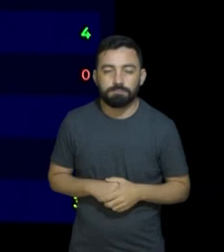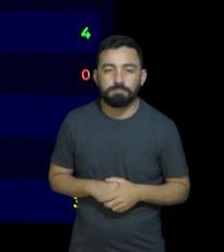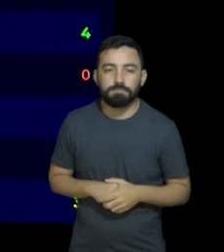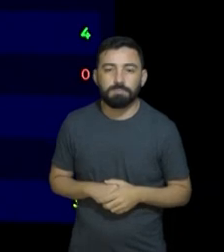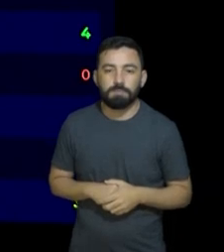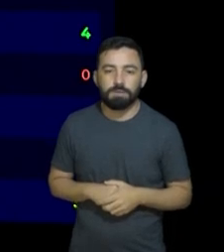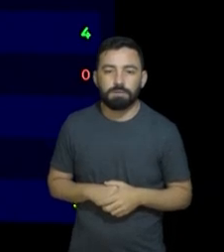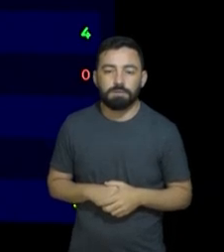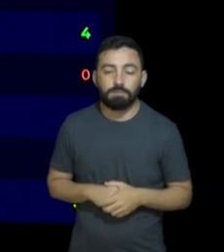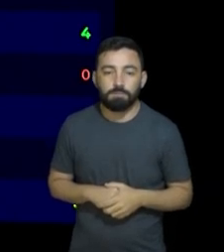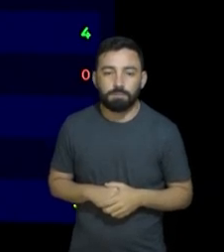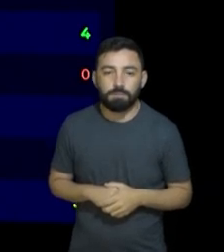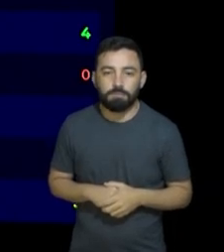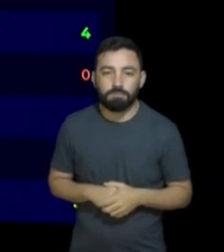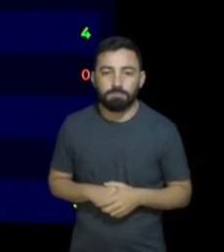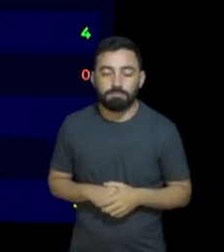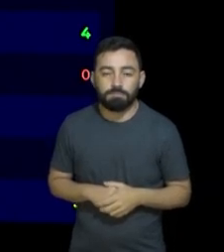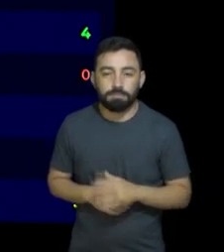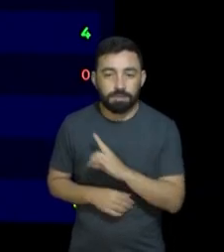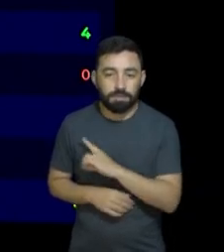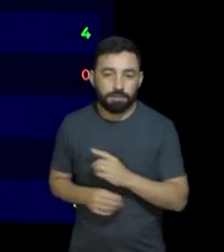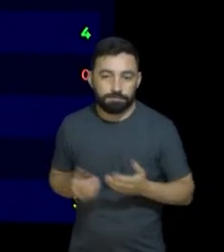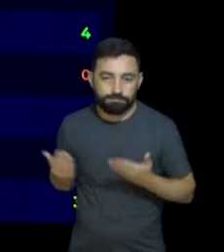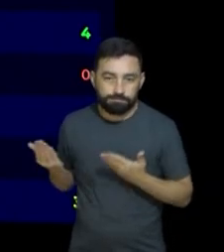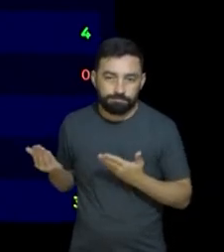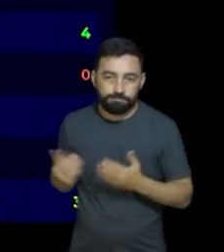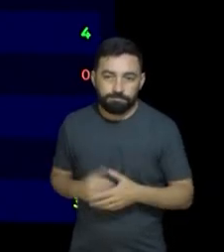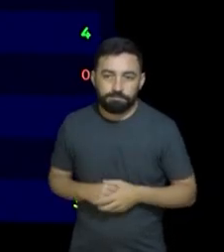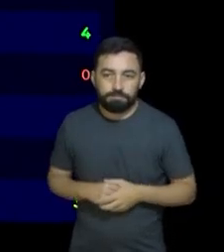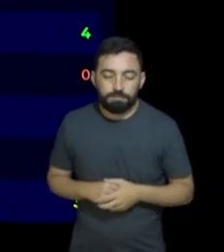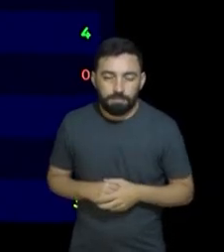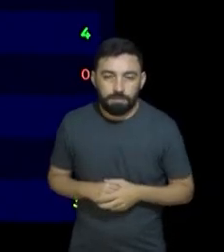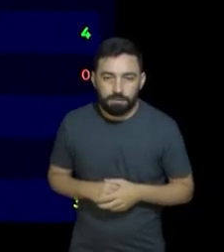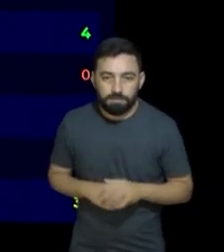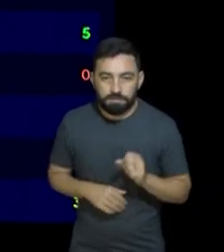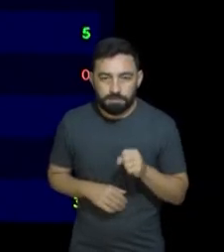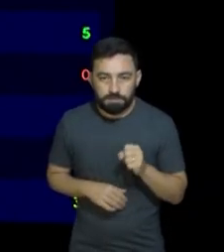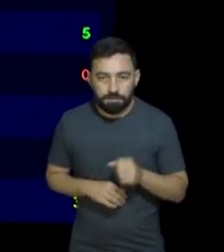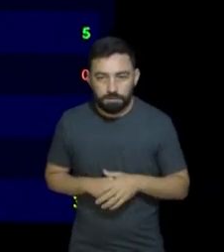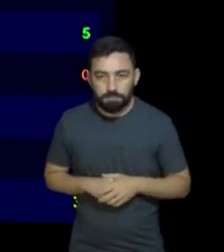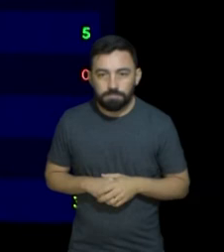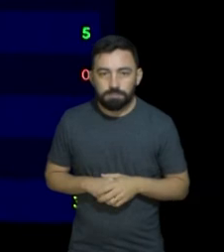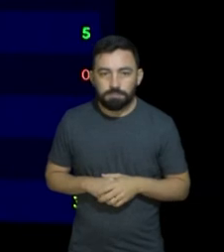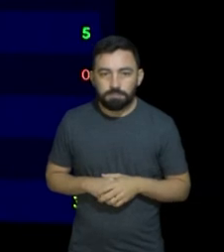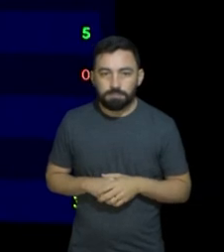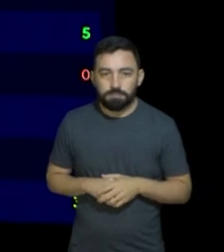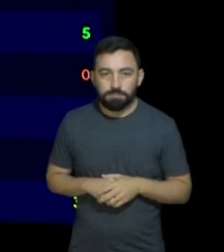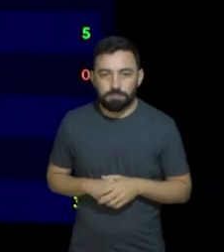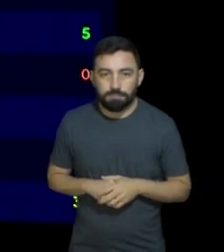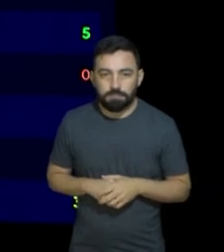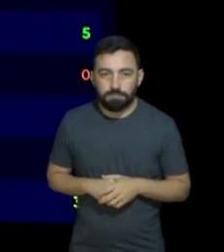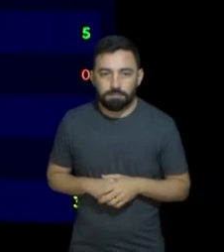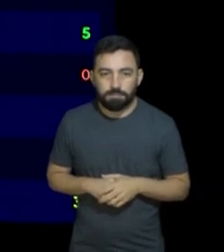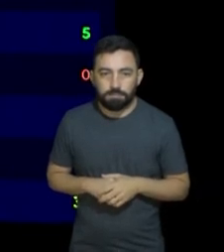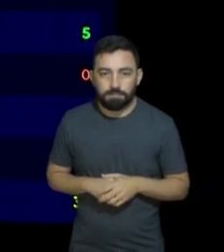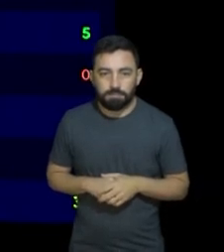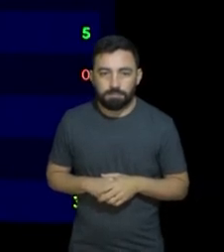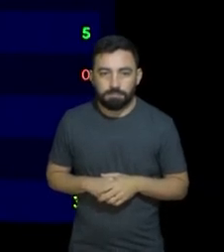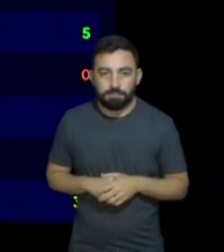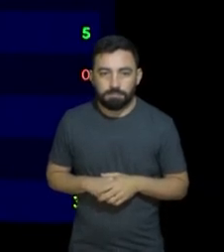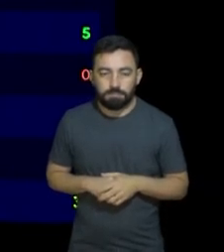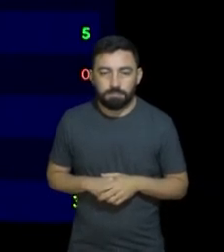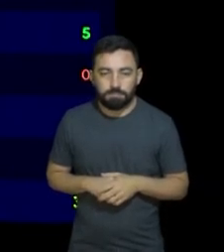vota Deputado delegado Egídio delegado ío vota assim